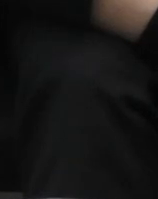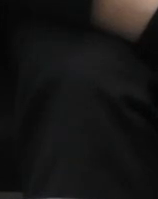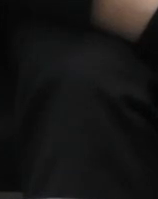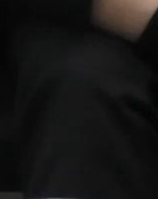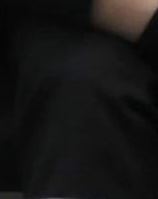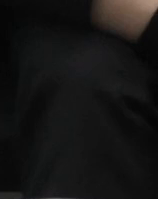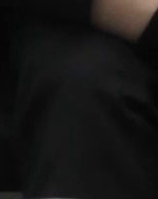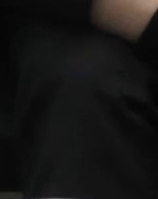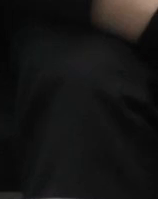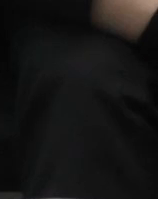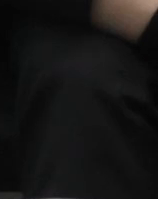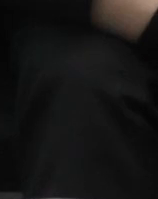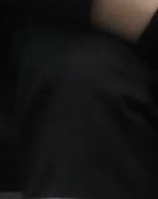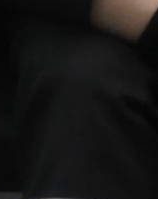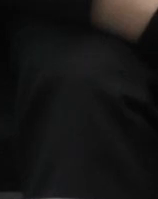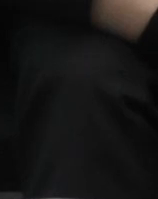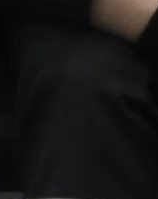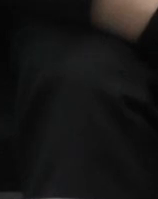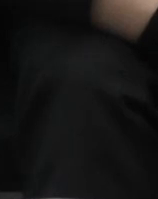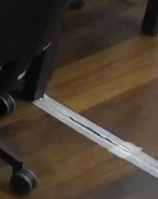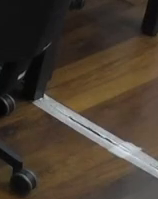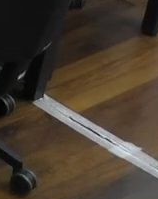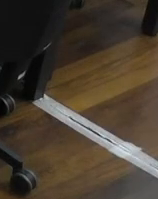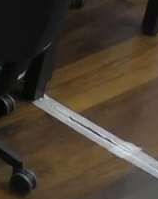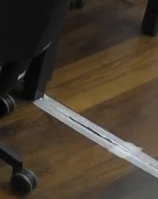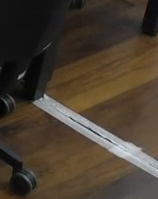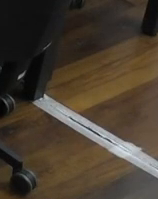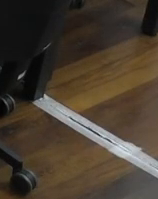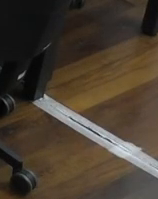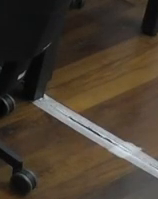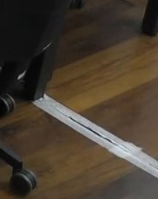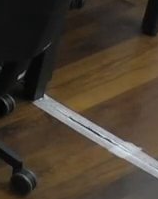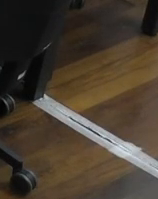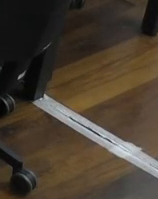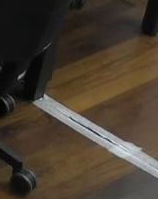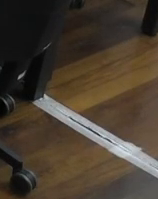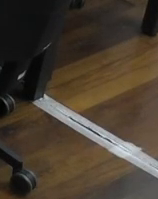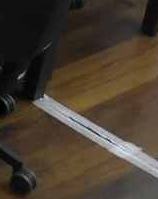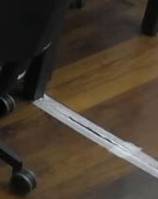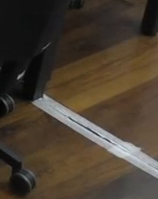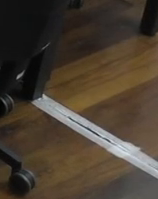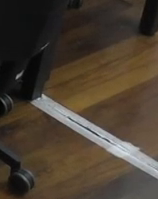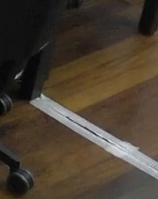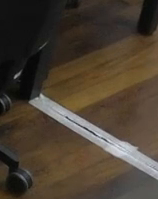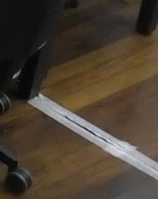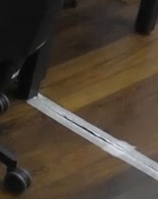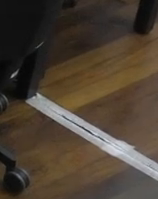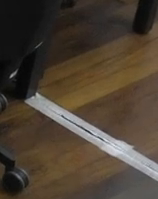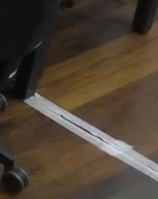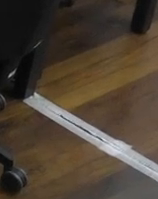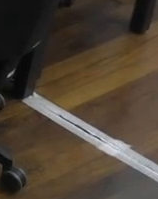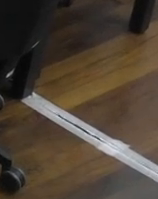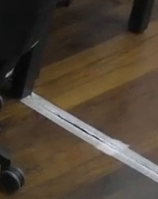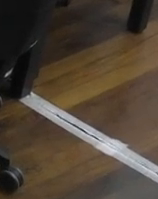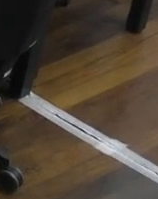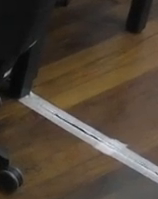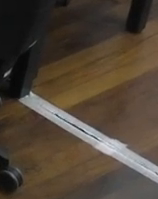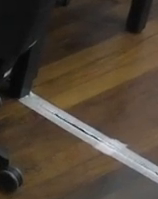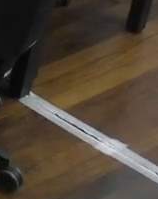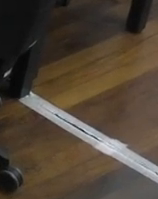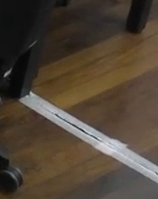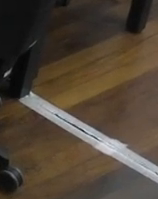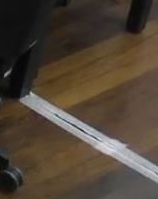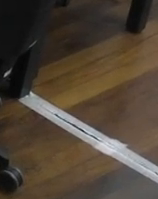anterior e o atual até pra gente saber como é quais são as práticas né de compli porque eu nunca